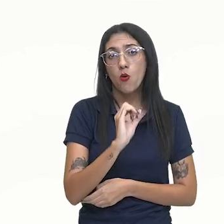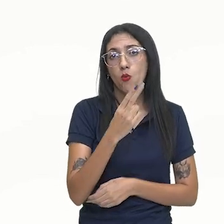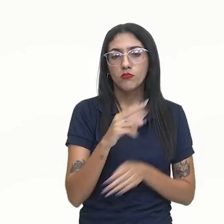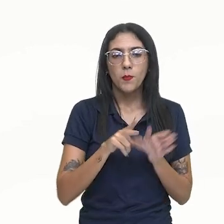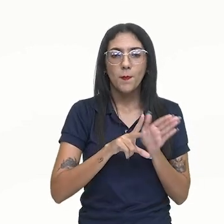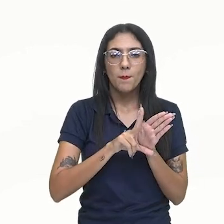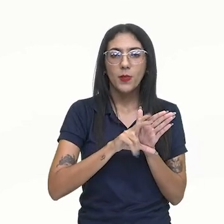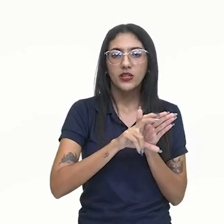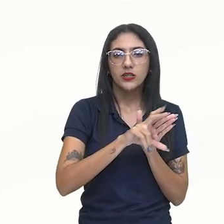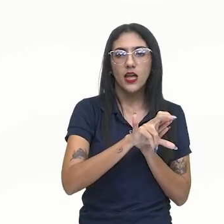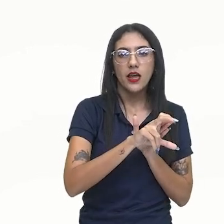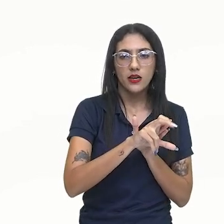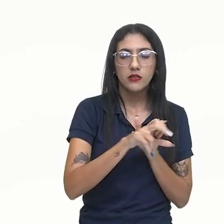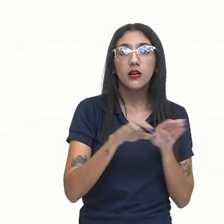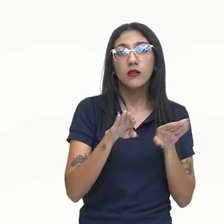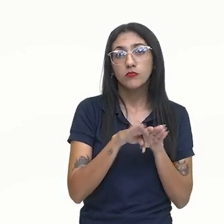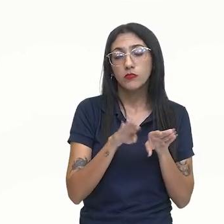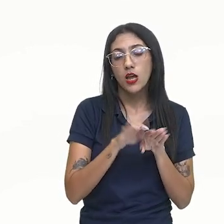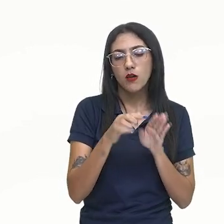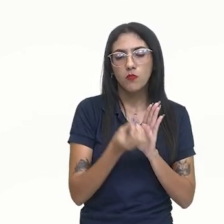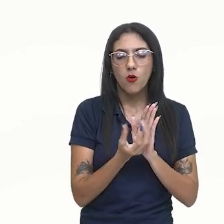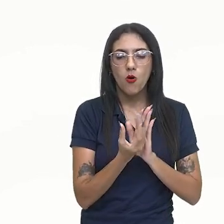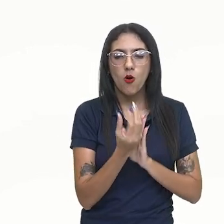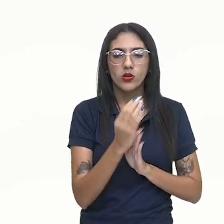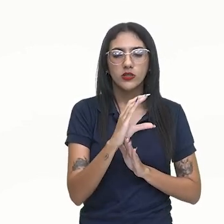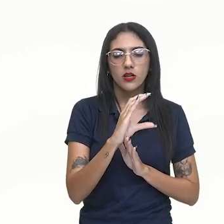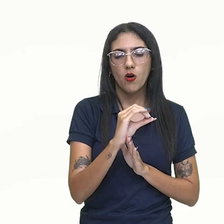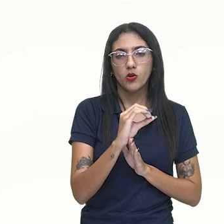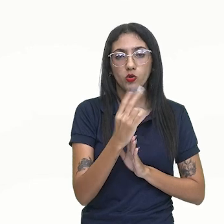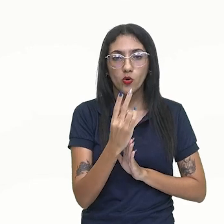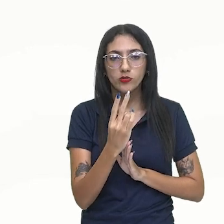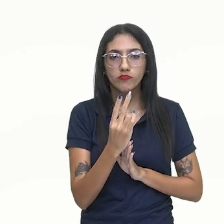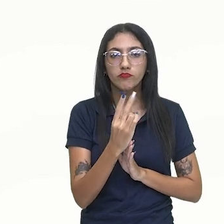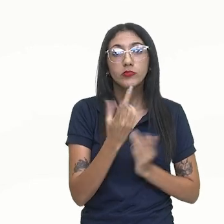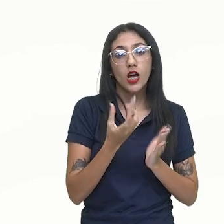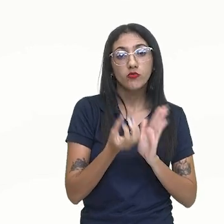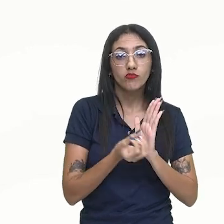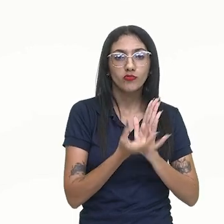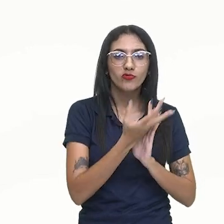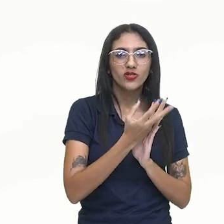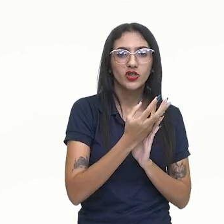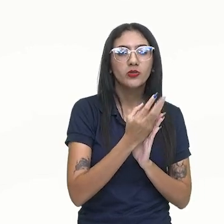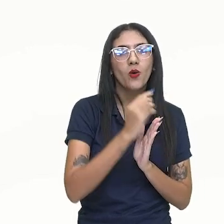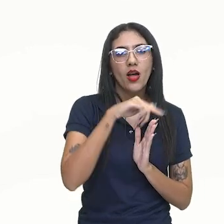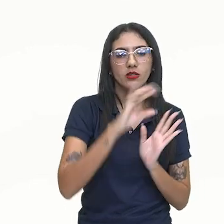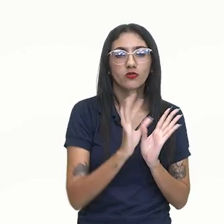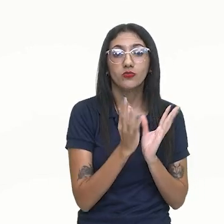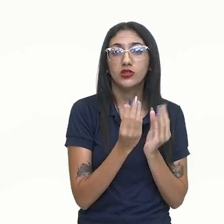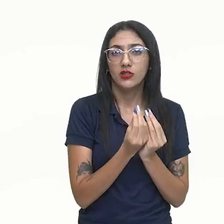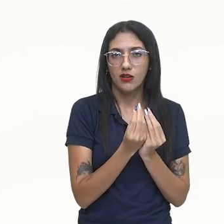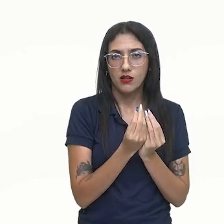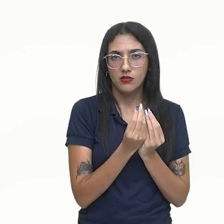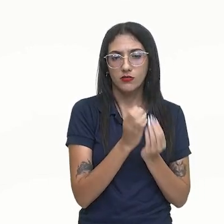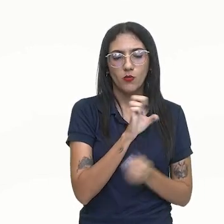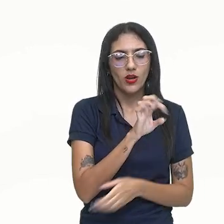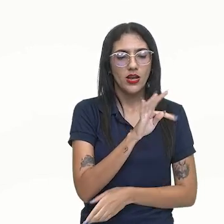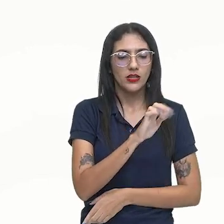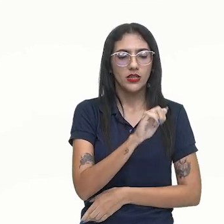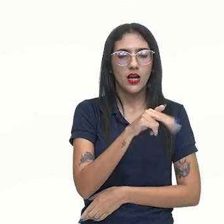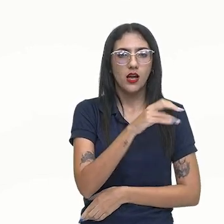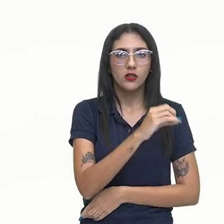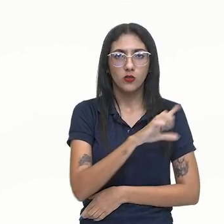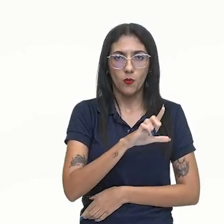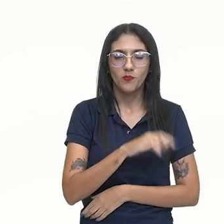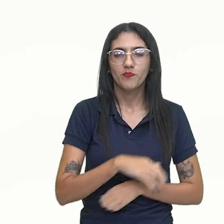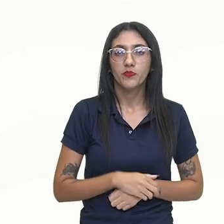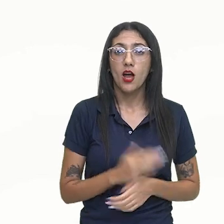um desprendimento de dióxido de carbono e, como resultado, nós temos a formação do etanol. Algumas bebidas alcoólicas